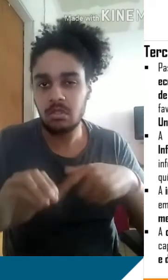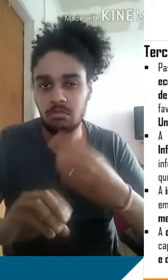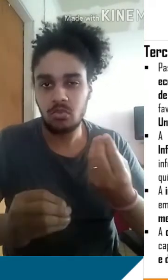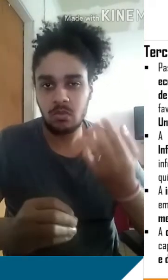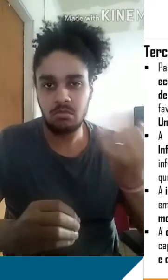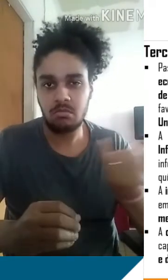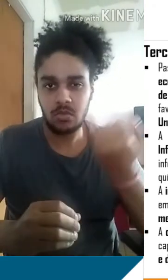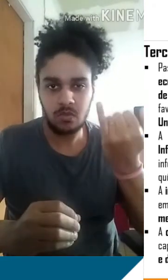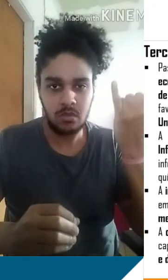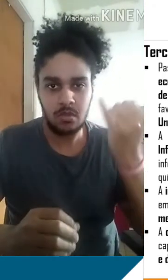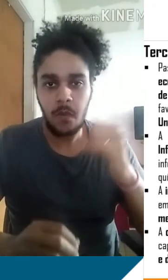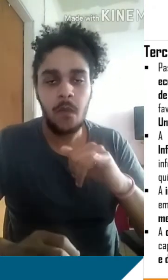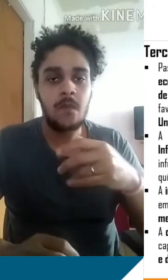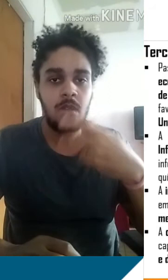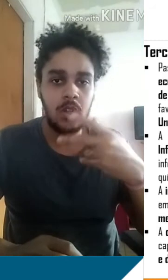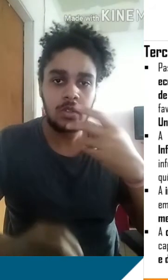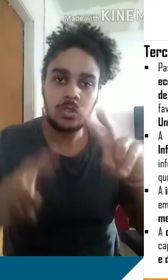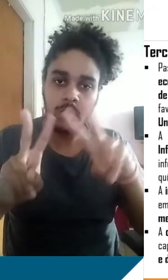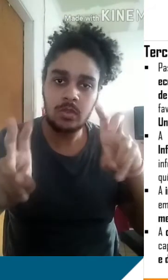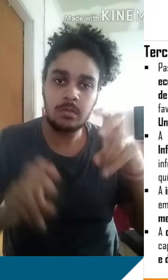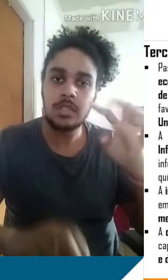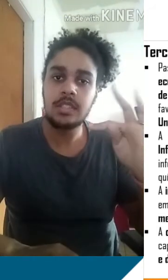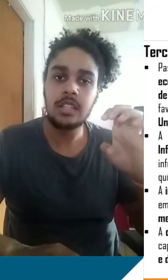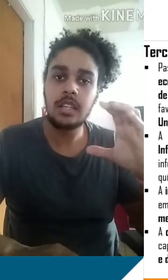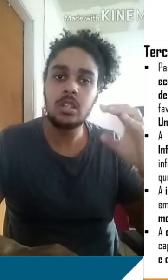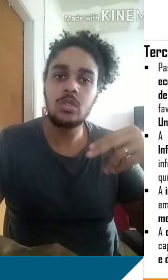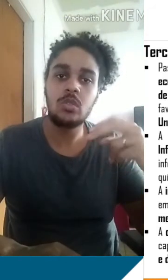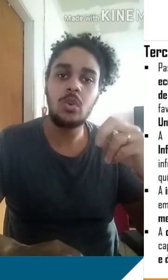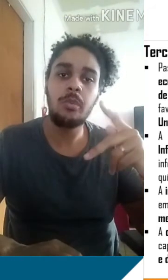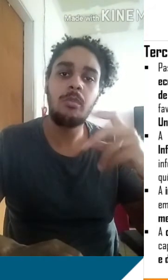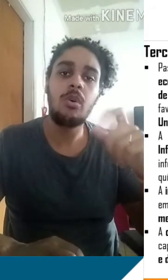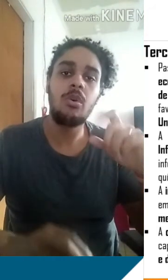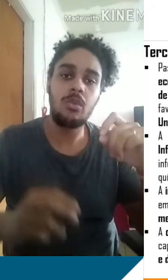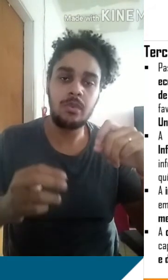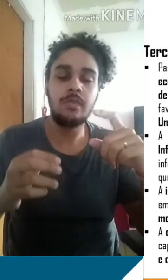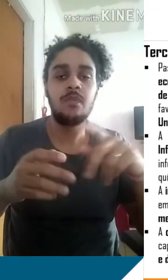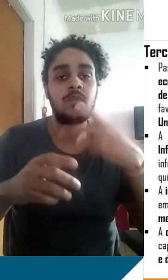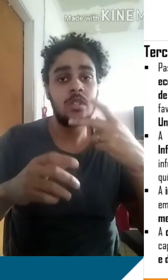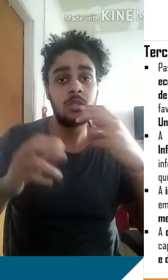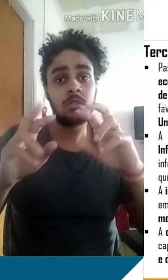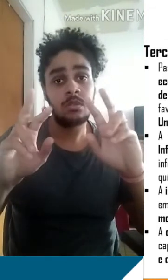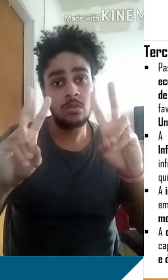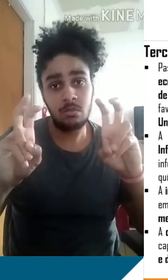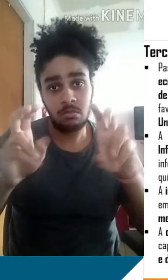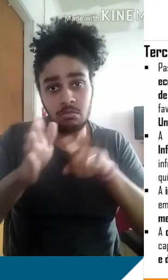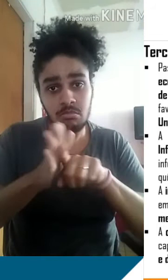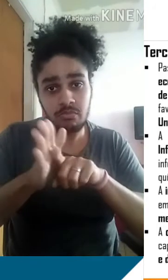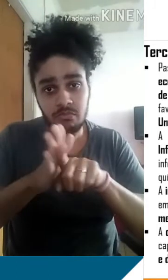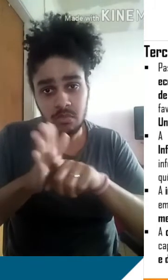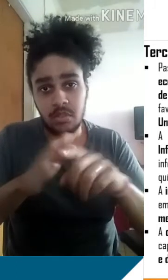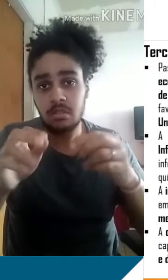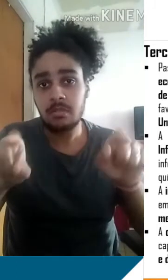produção, como eu adiantei para você. Vai ser o grande marco desse processo, entre aspas, revolucionário no que diz respeito à ciência e à produção